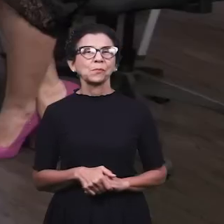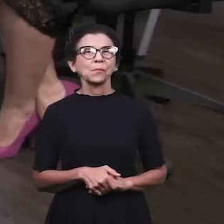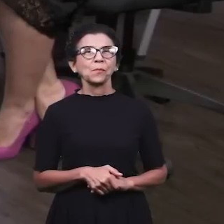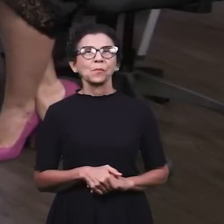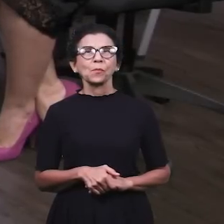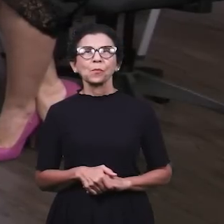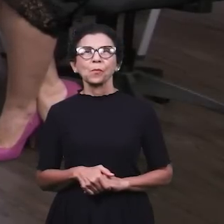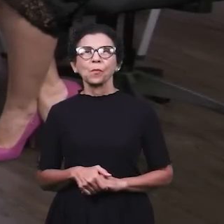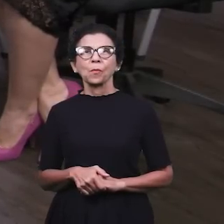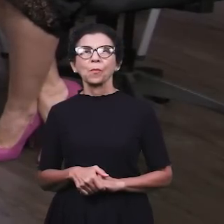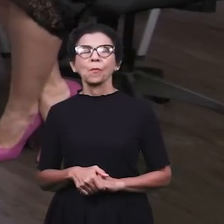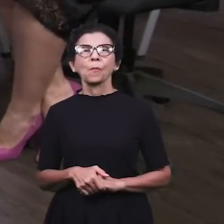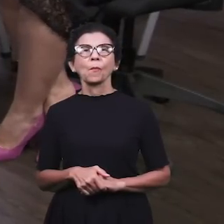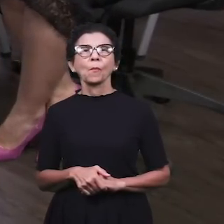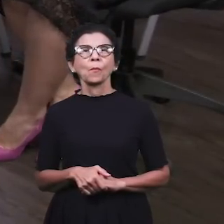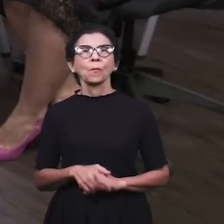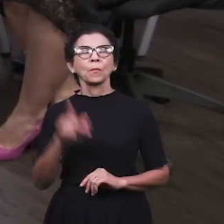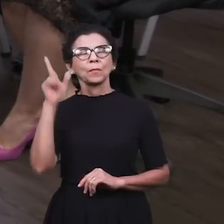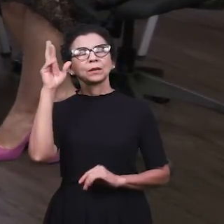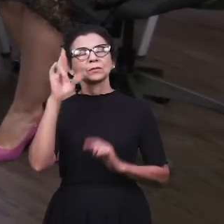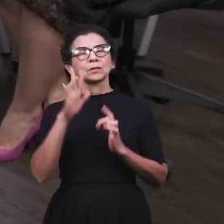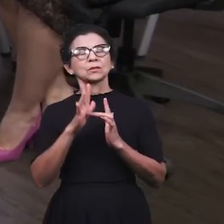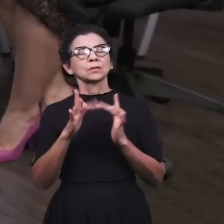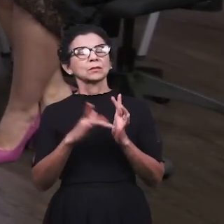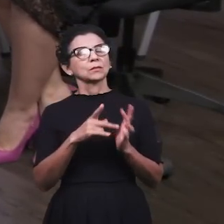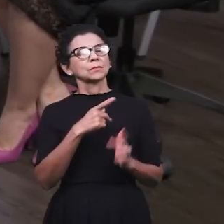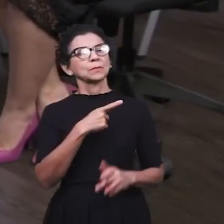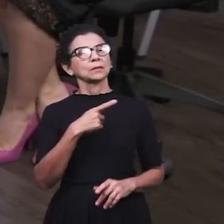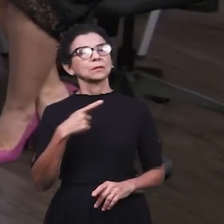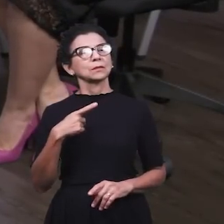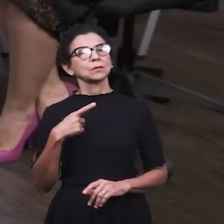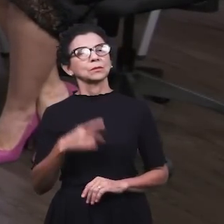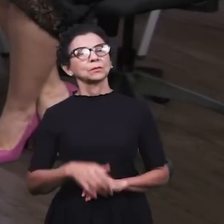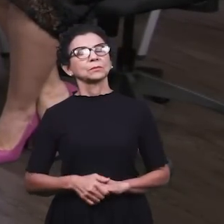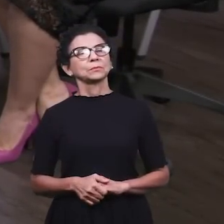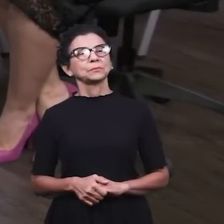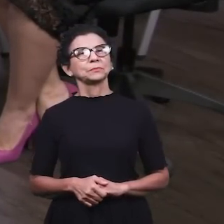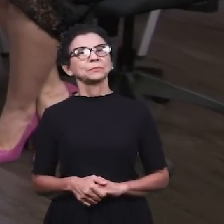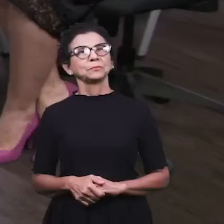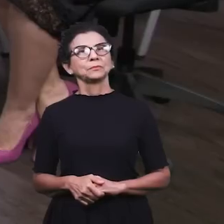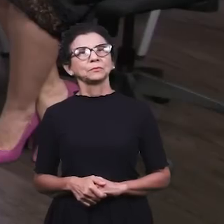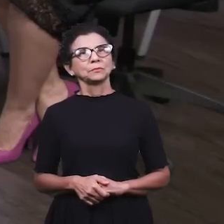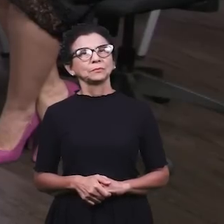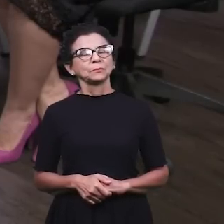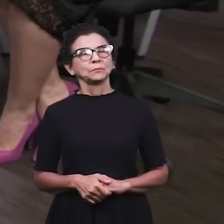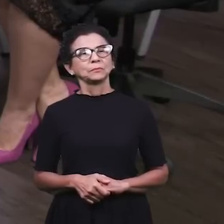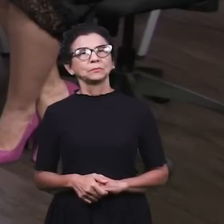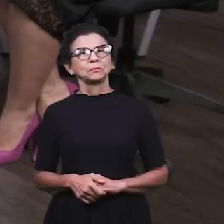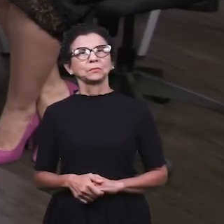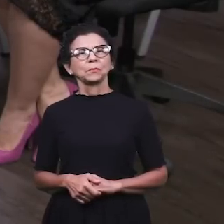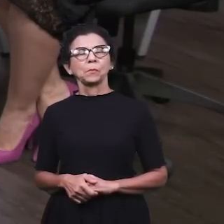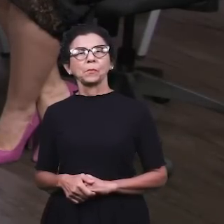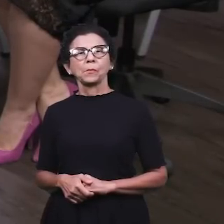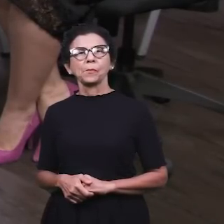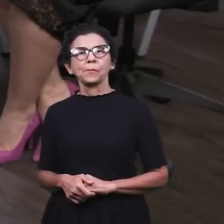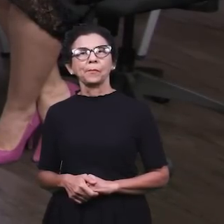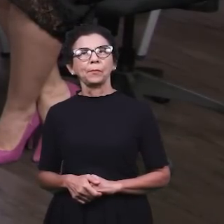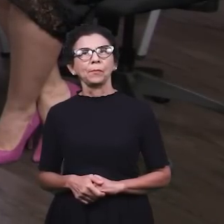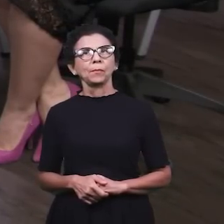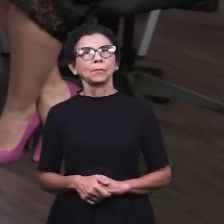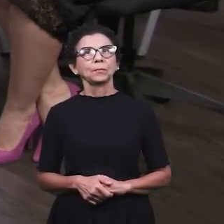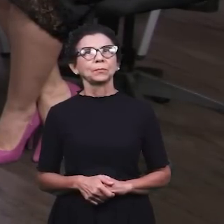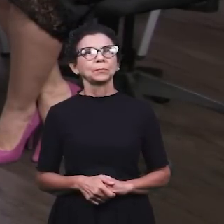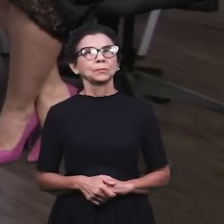pergunta. A paz do Senhor Jesus, pastor. A minha pergunta é a seguinte. Eu sou,